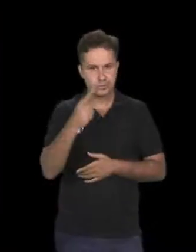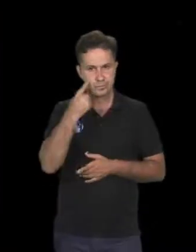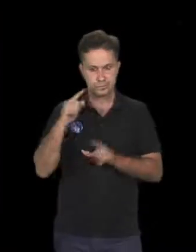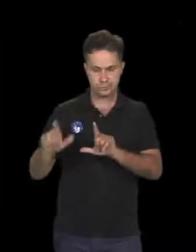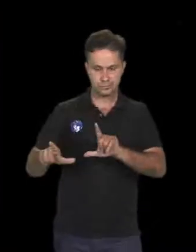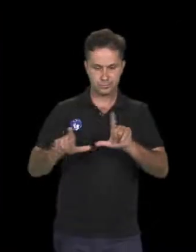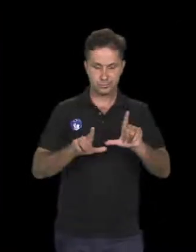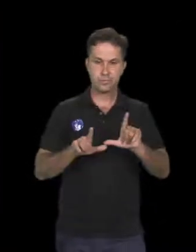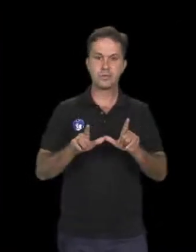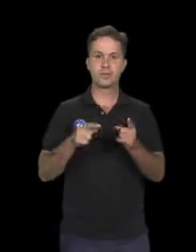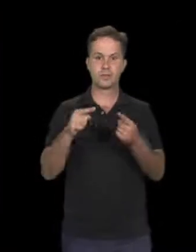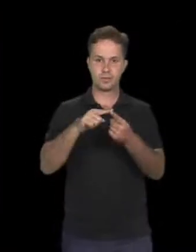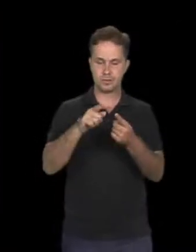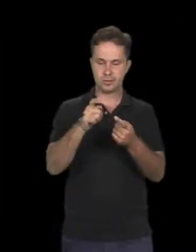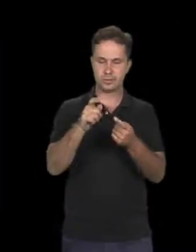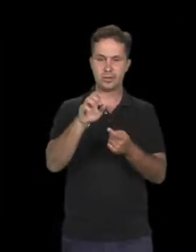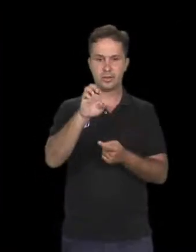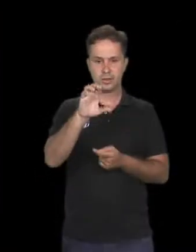que desafia